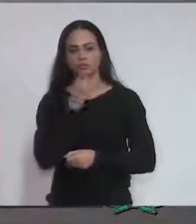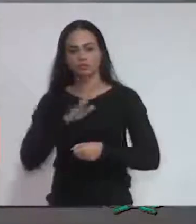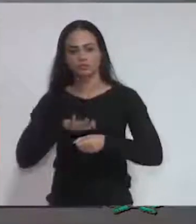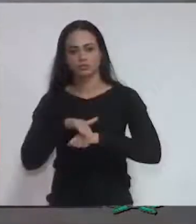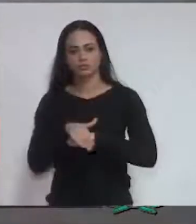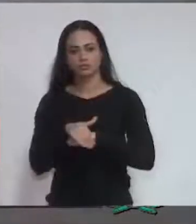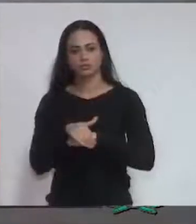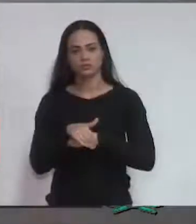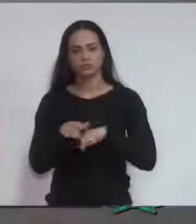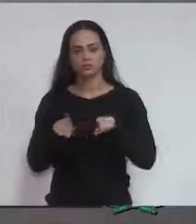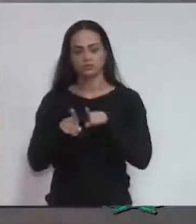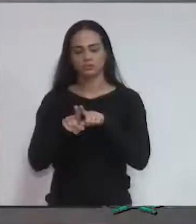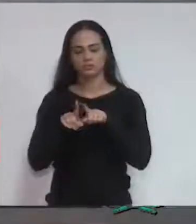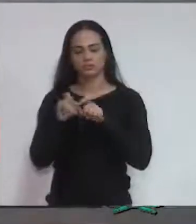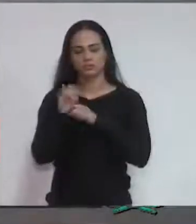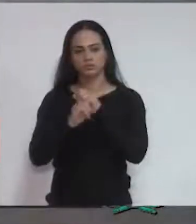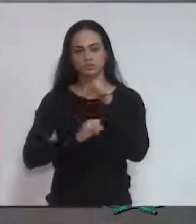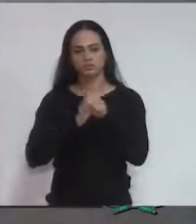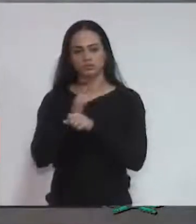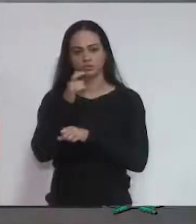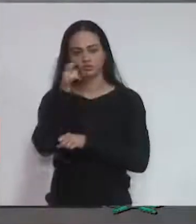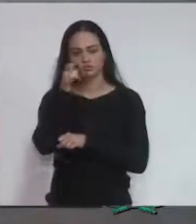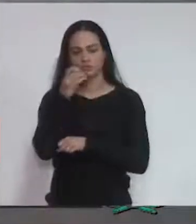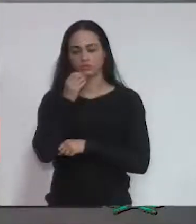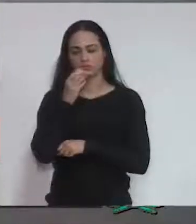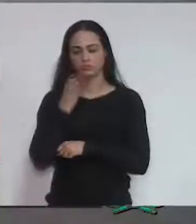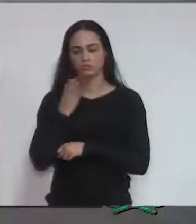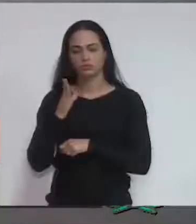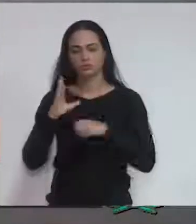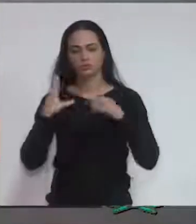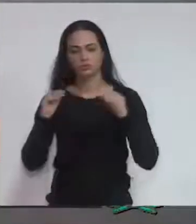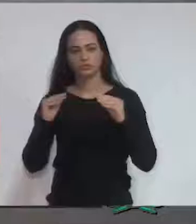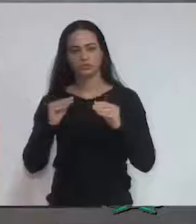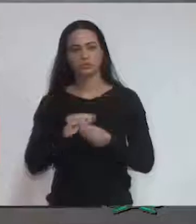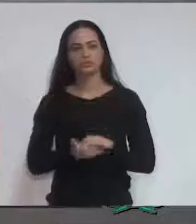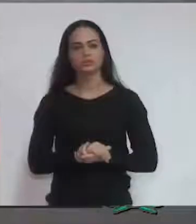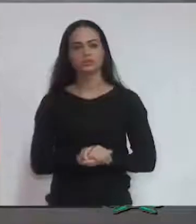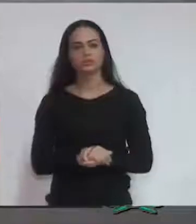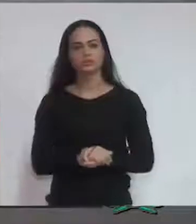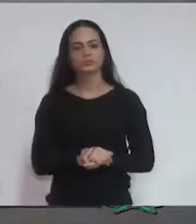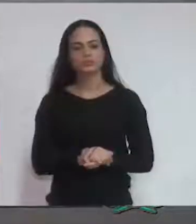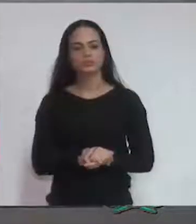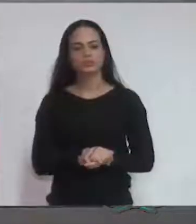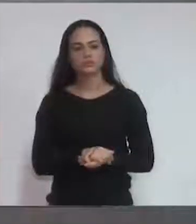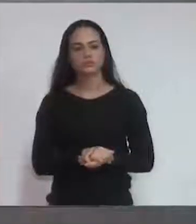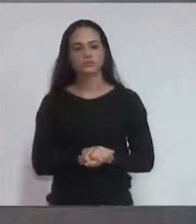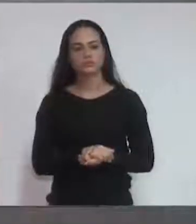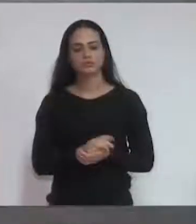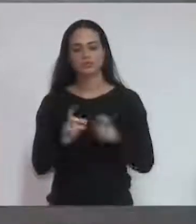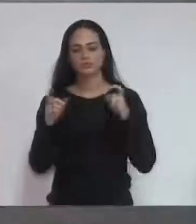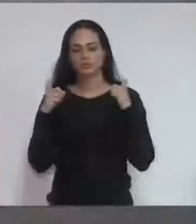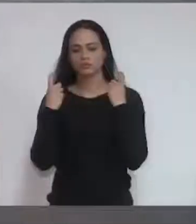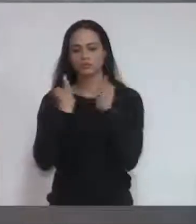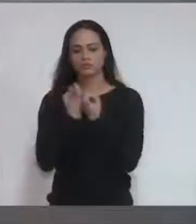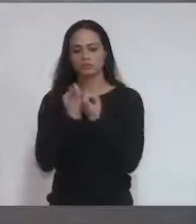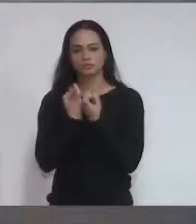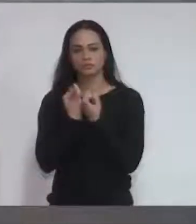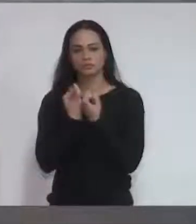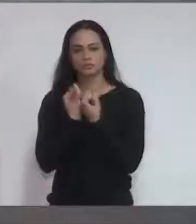também. Bom, nessa sessão, com uma sequência de mensagens